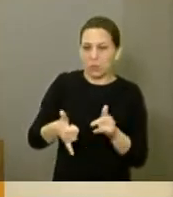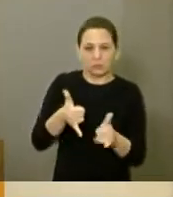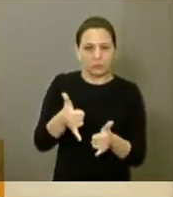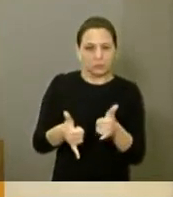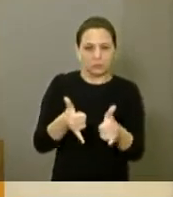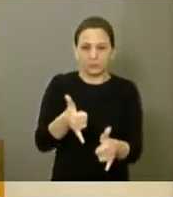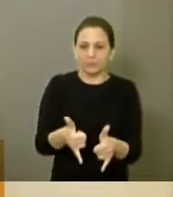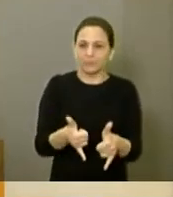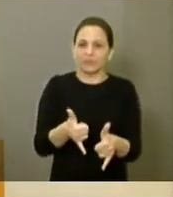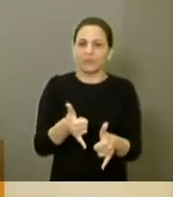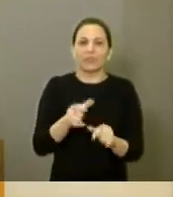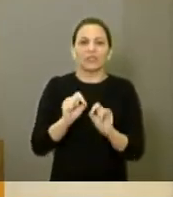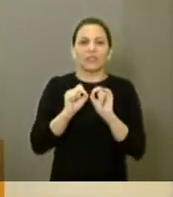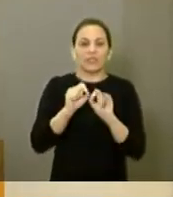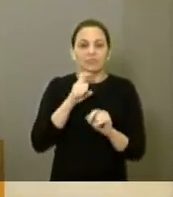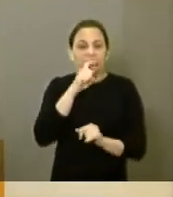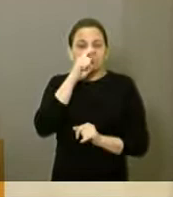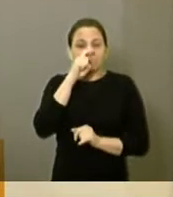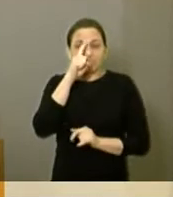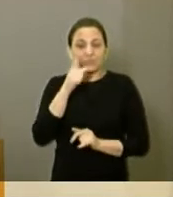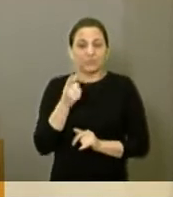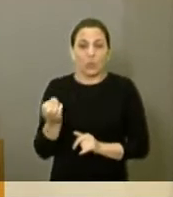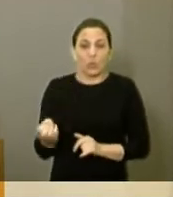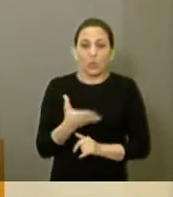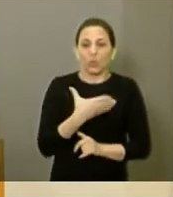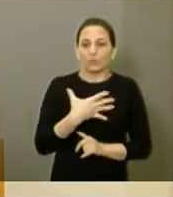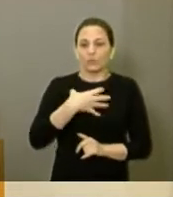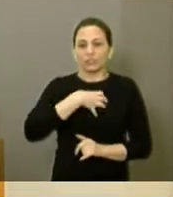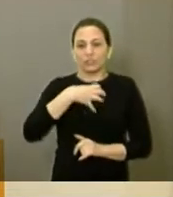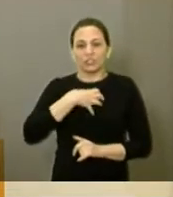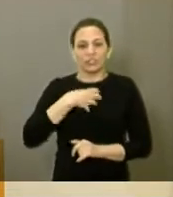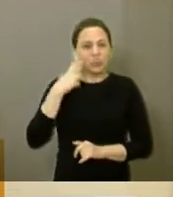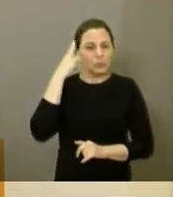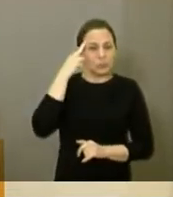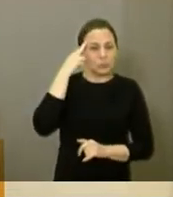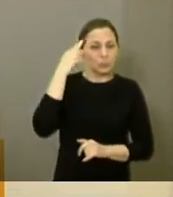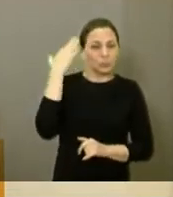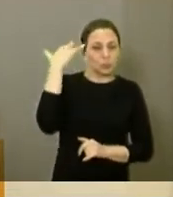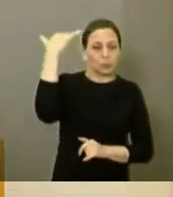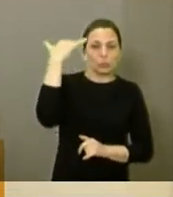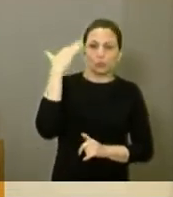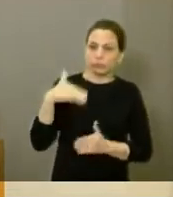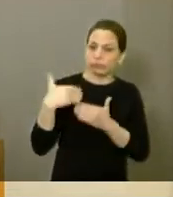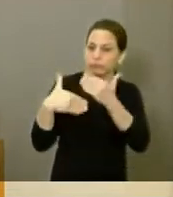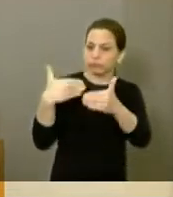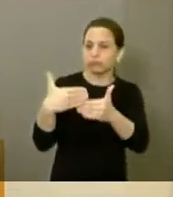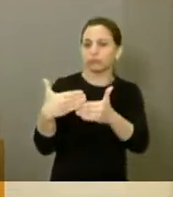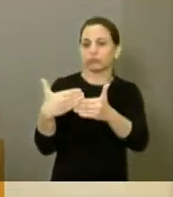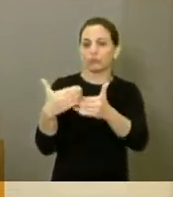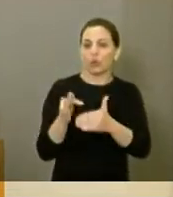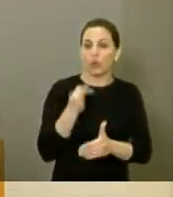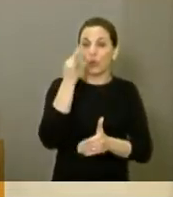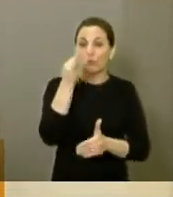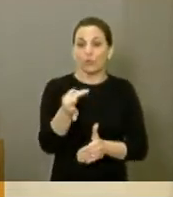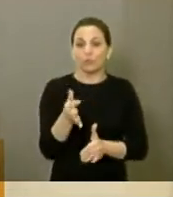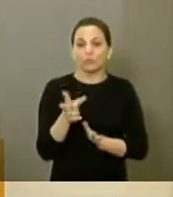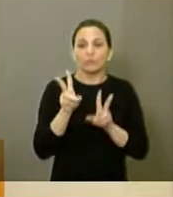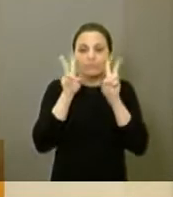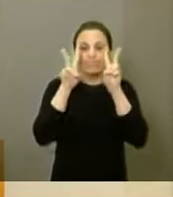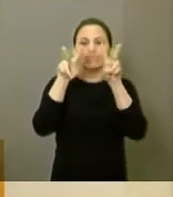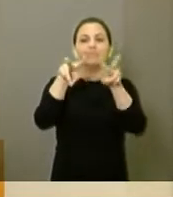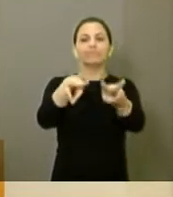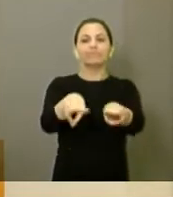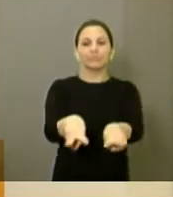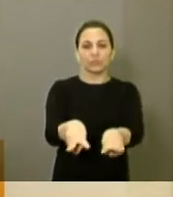possa ter sonhos e planos renovados porque isso nos motiva a seguir em frente de forma propositiva